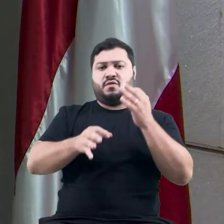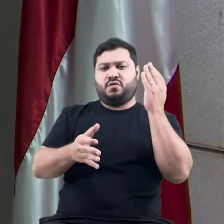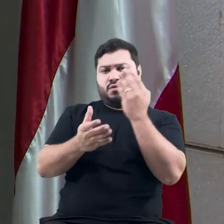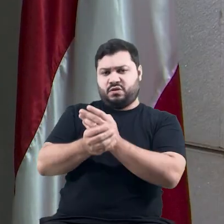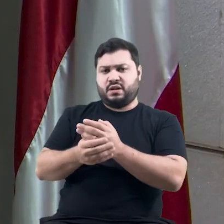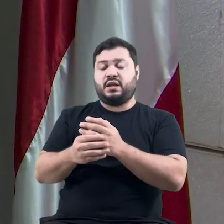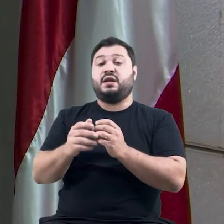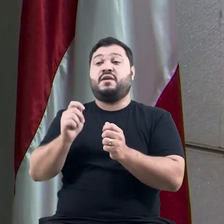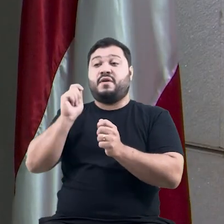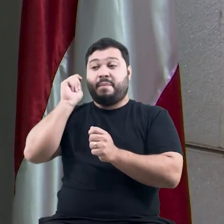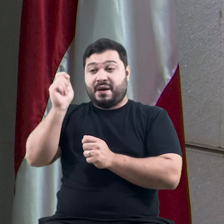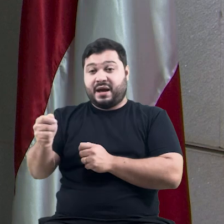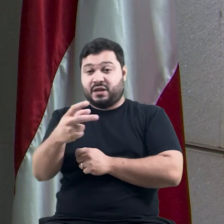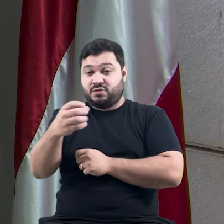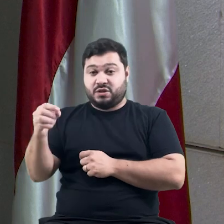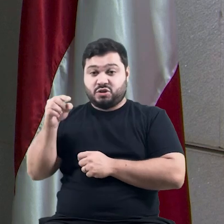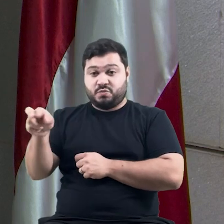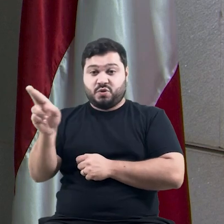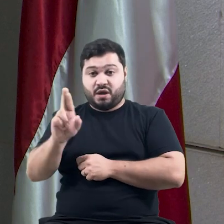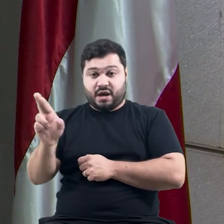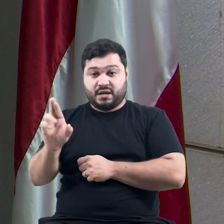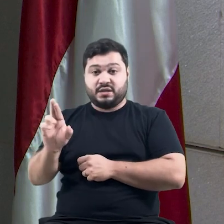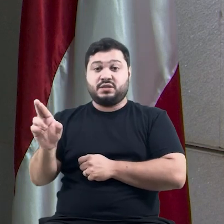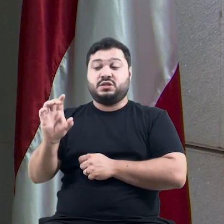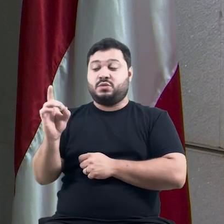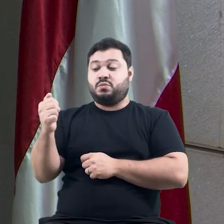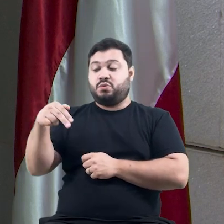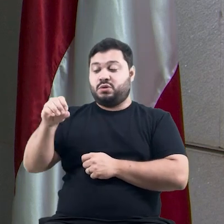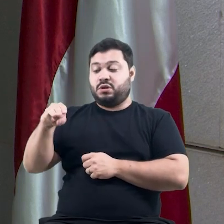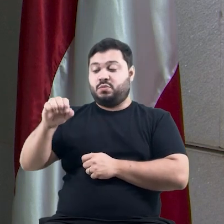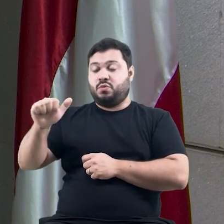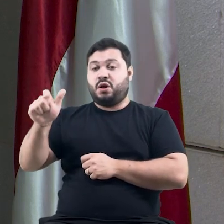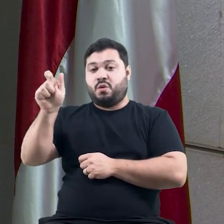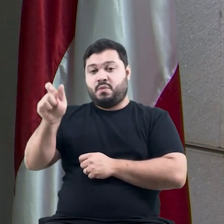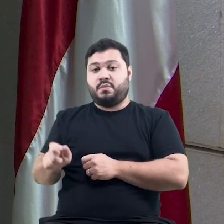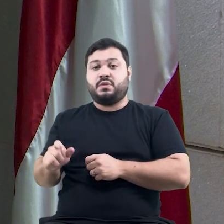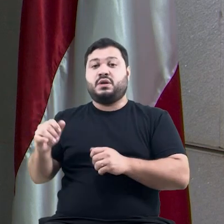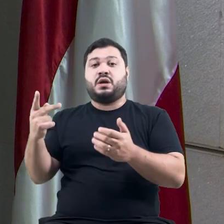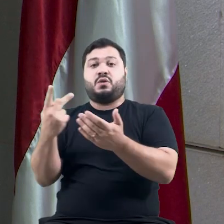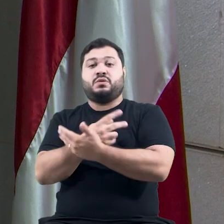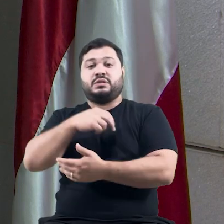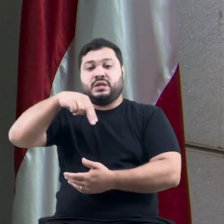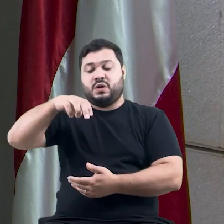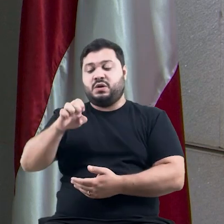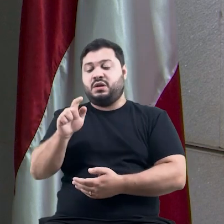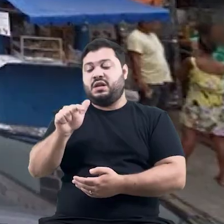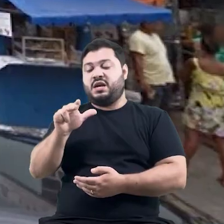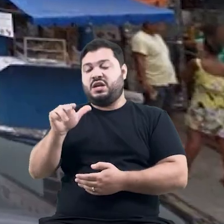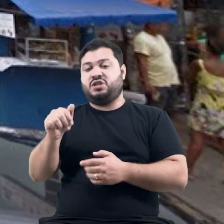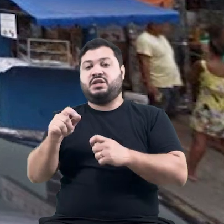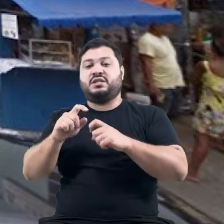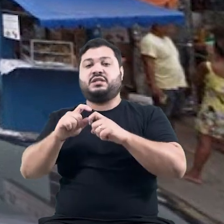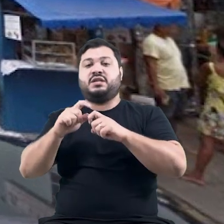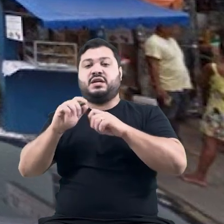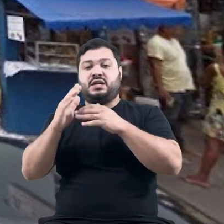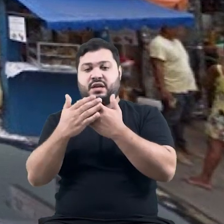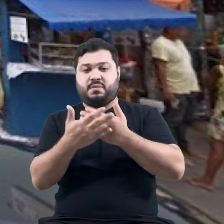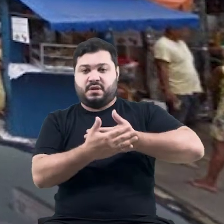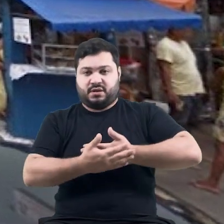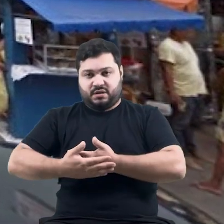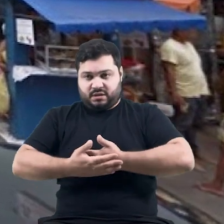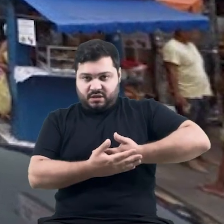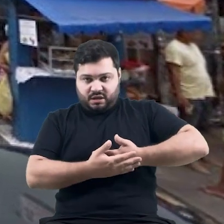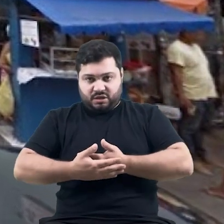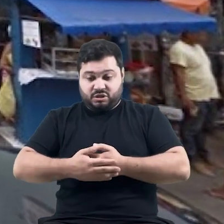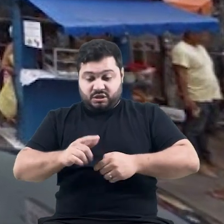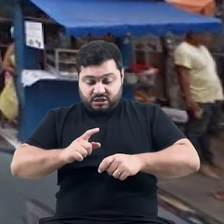foi condenada a indenizar em R$200 mil por danos morais uma paciente vítima de negligência na maternidade escola Climério